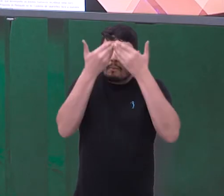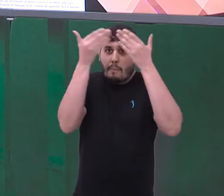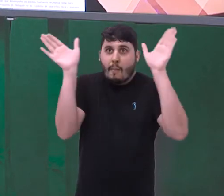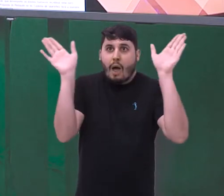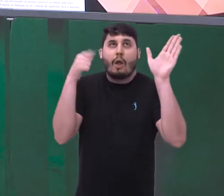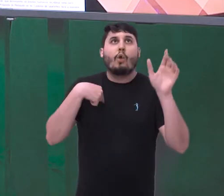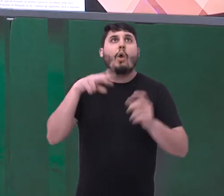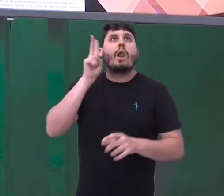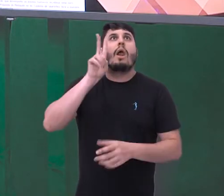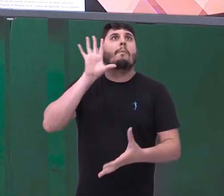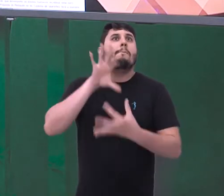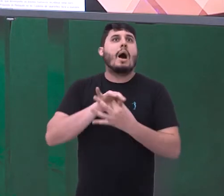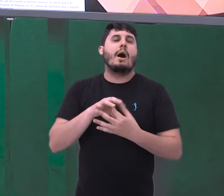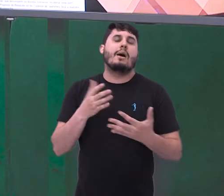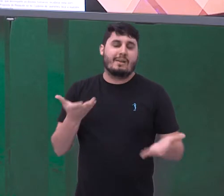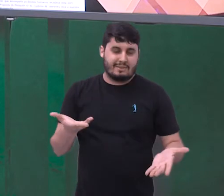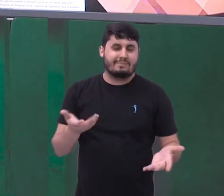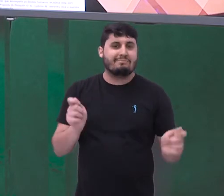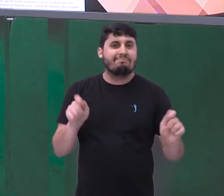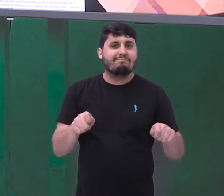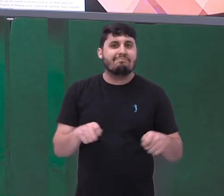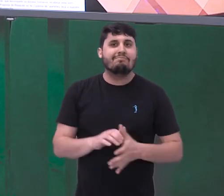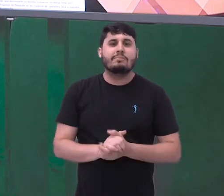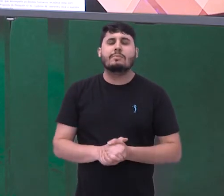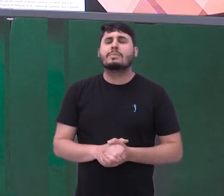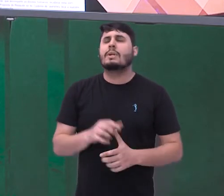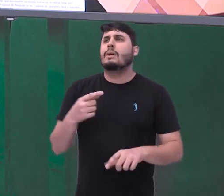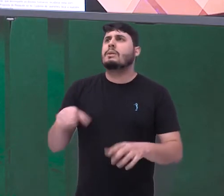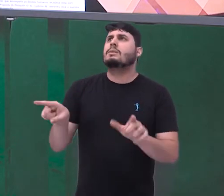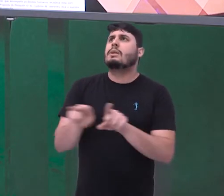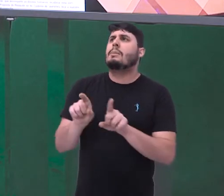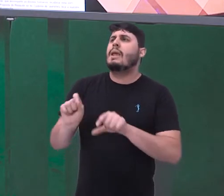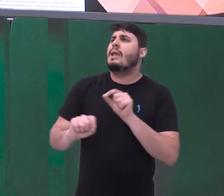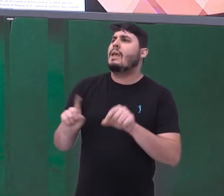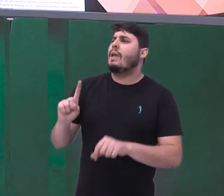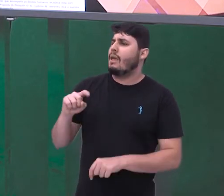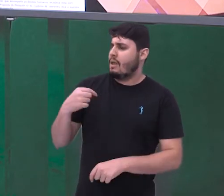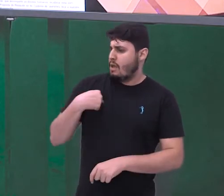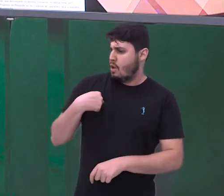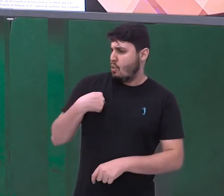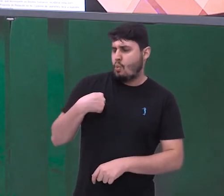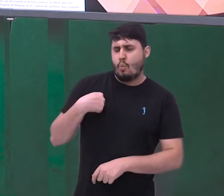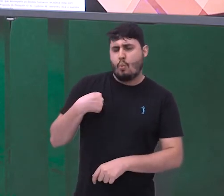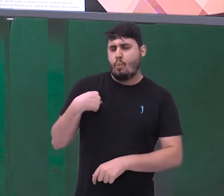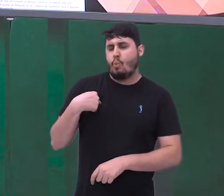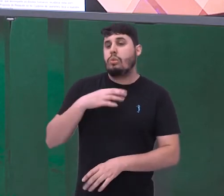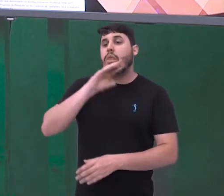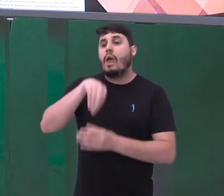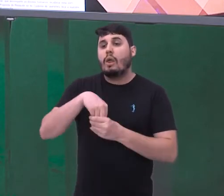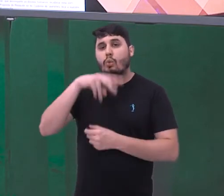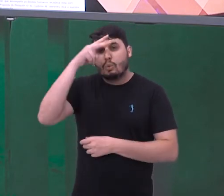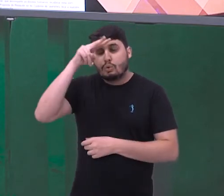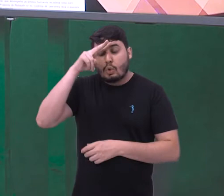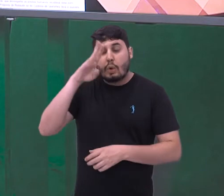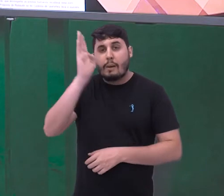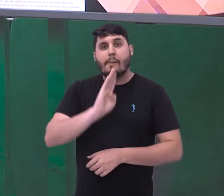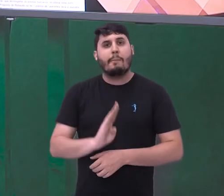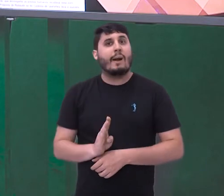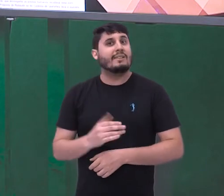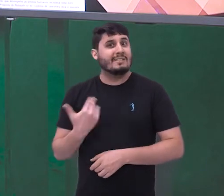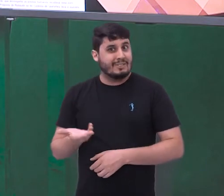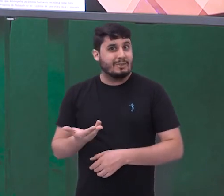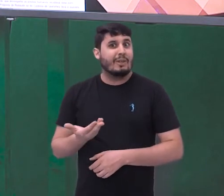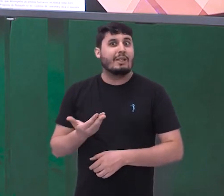leque grande dentro da nossa cabeça. Quem somos nós? Quem é esse sujeito construído